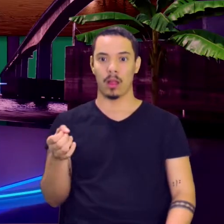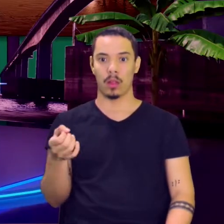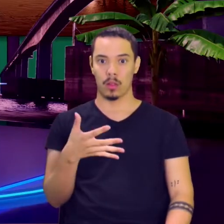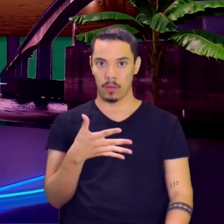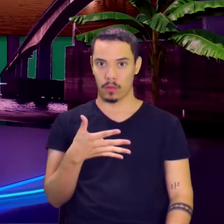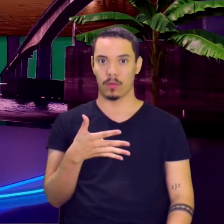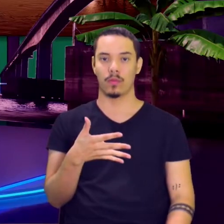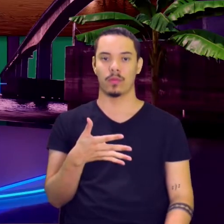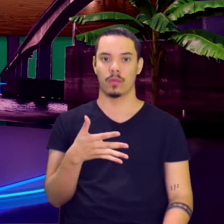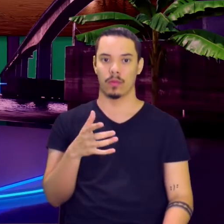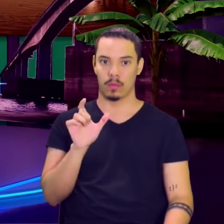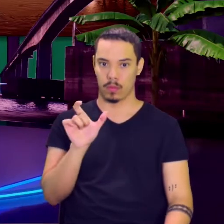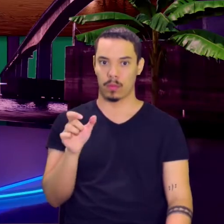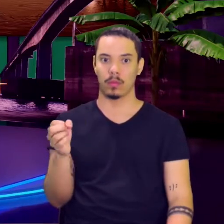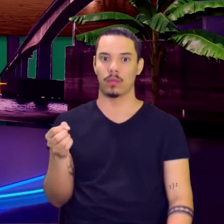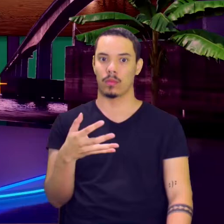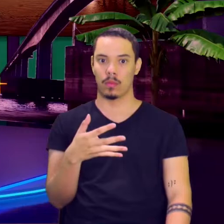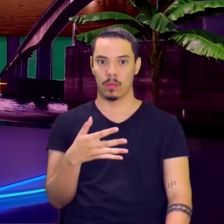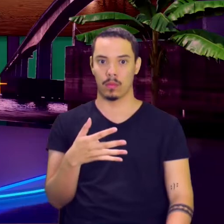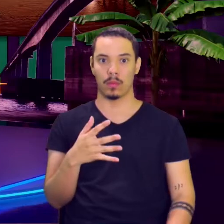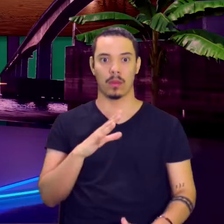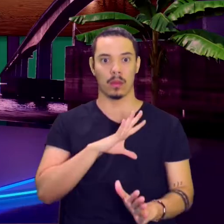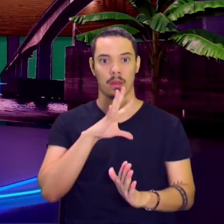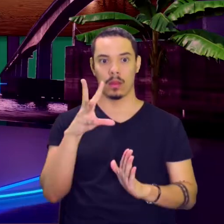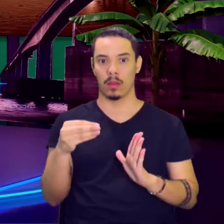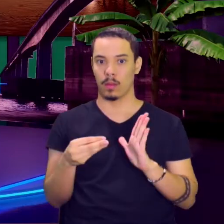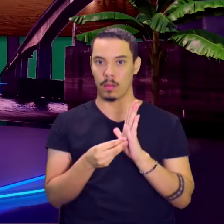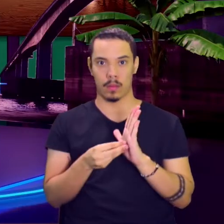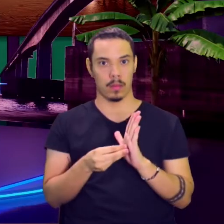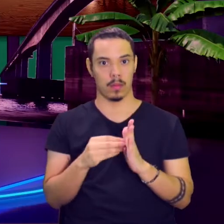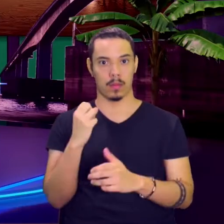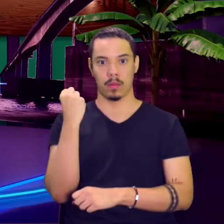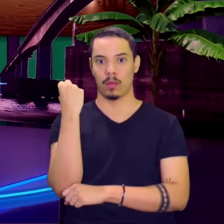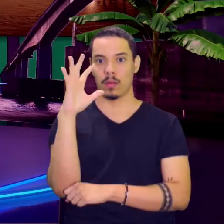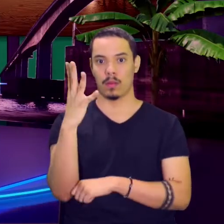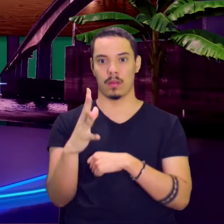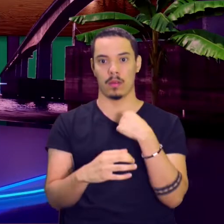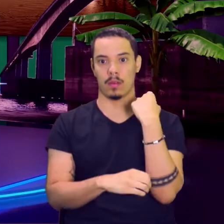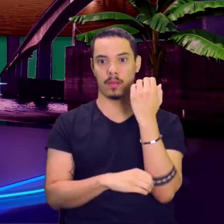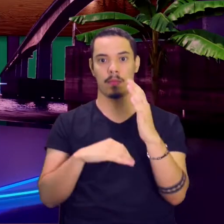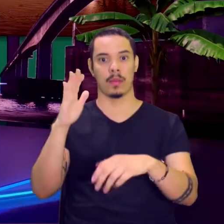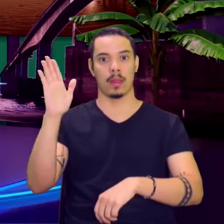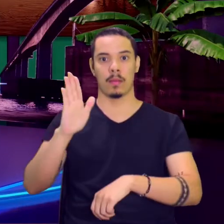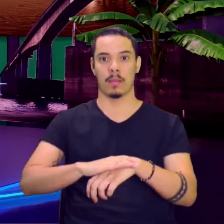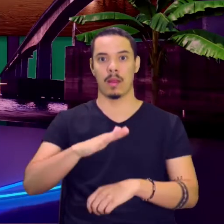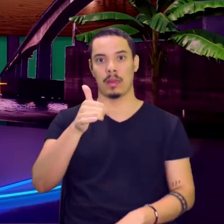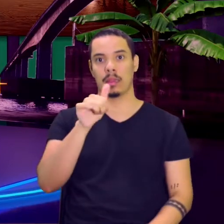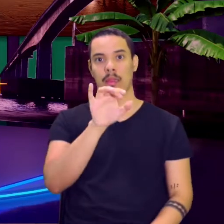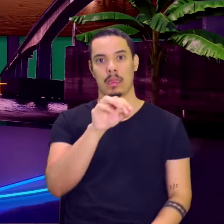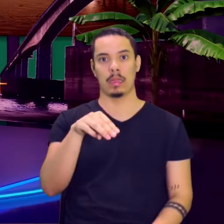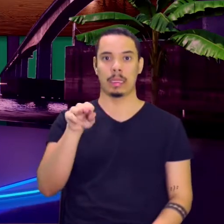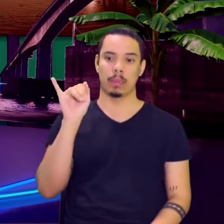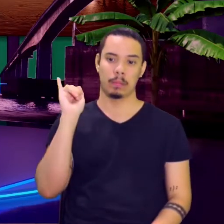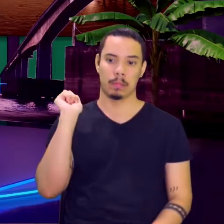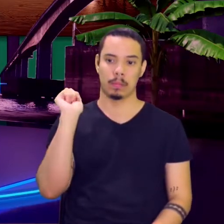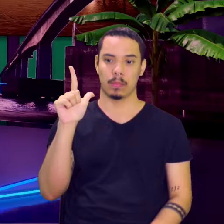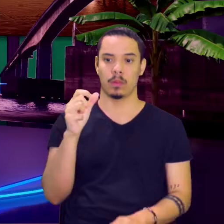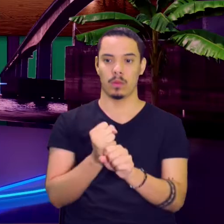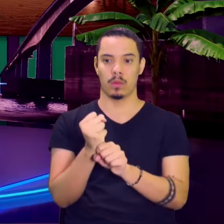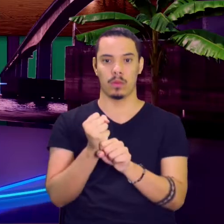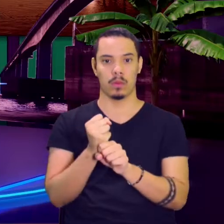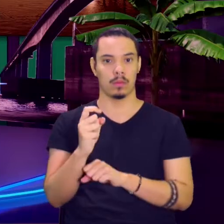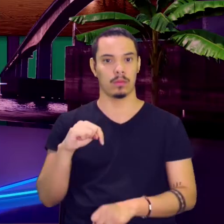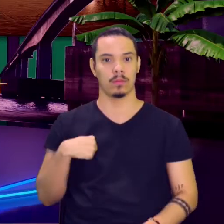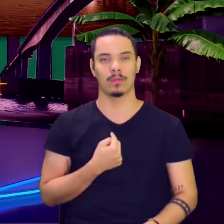novo. A Amazônia, a floresta amazônica tem mais de 10 mil anos. Pois é. Então, é novíssimo. Com E a certeza. gente está destruindo ela